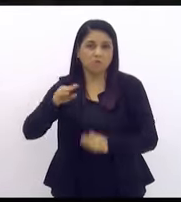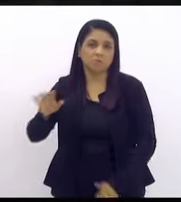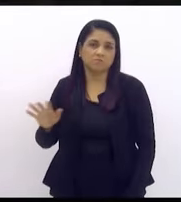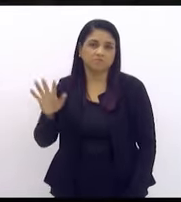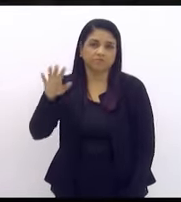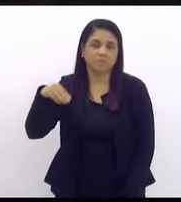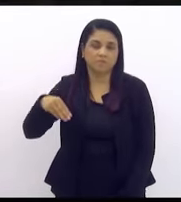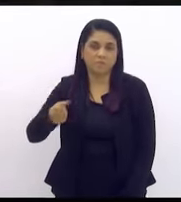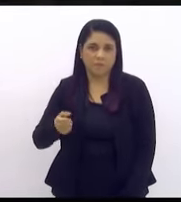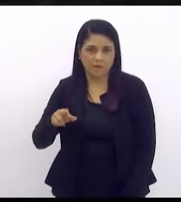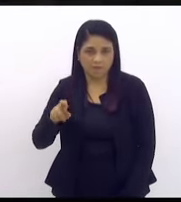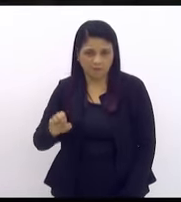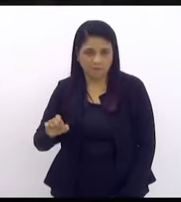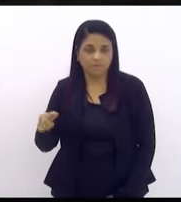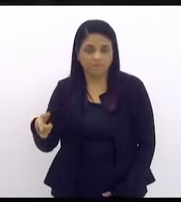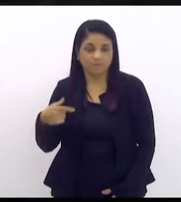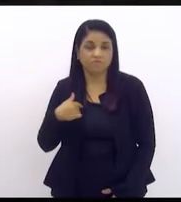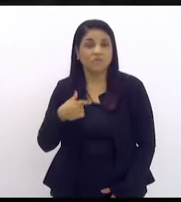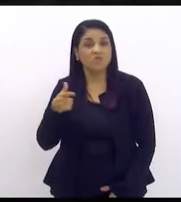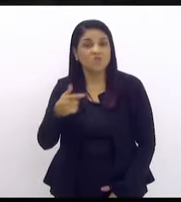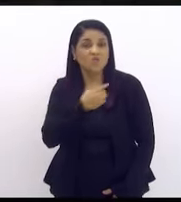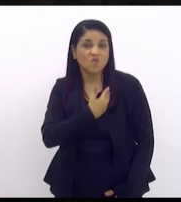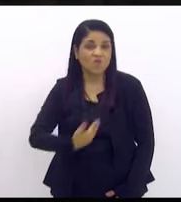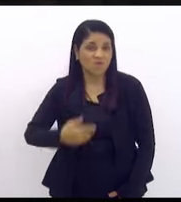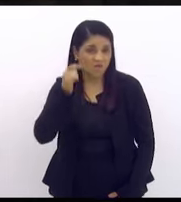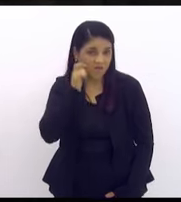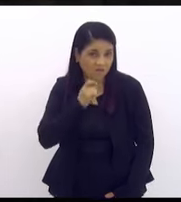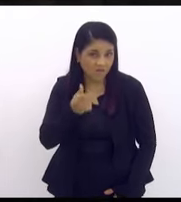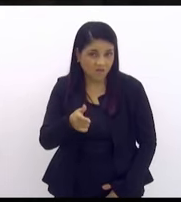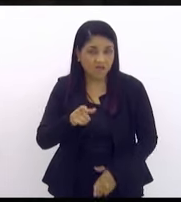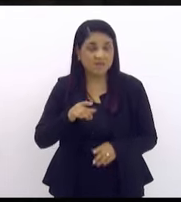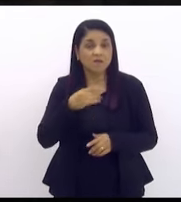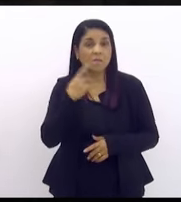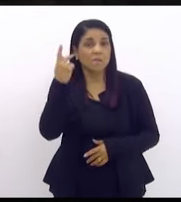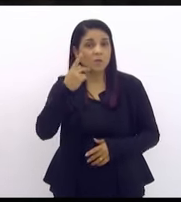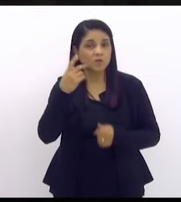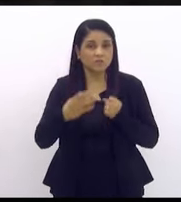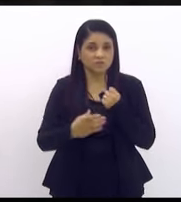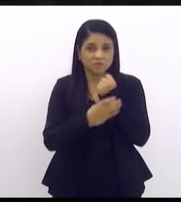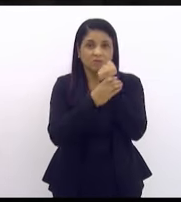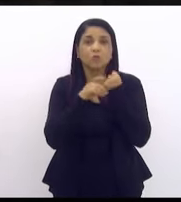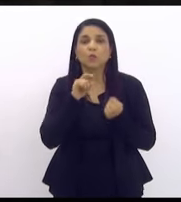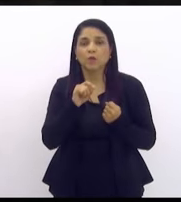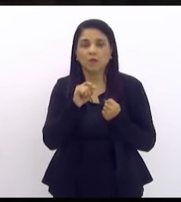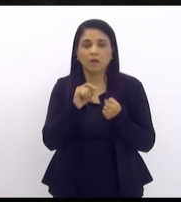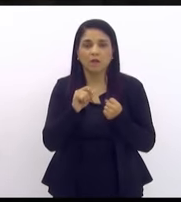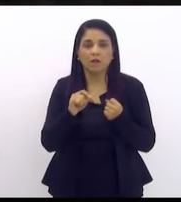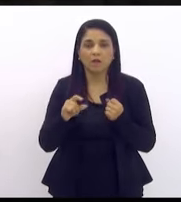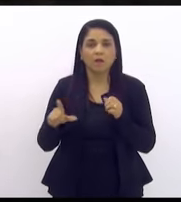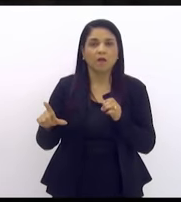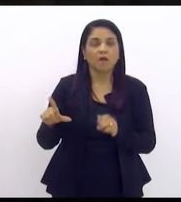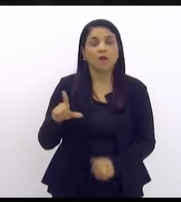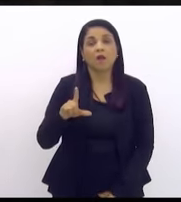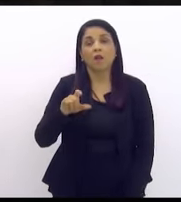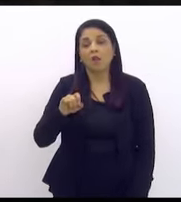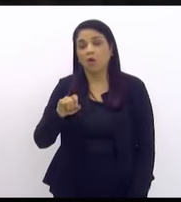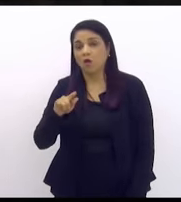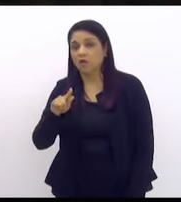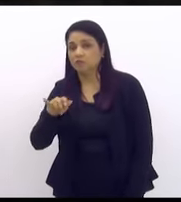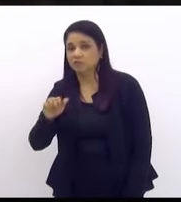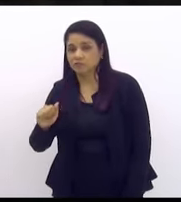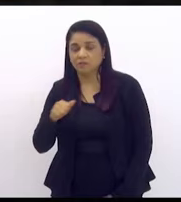que só tem como política de segurança a lógica do enfrentamento, a lógica da